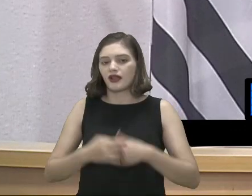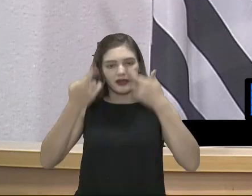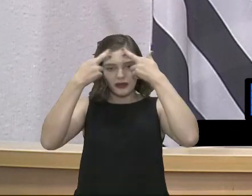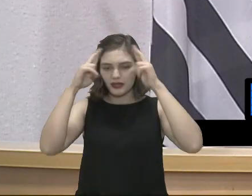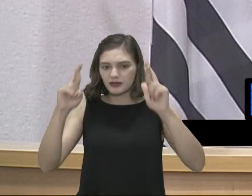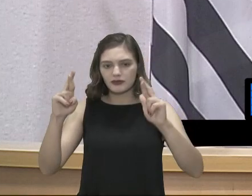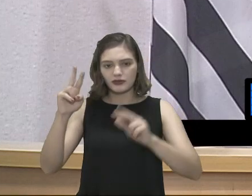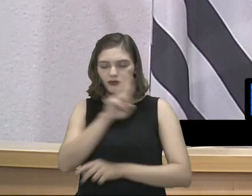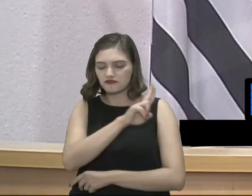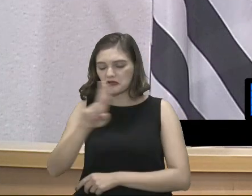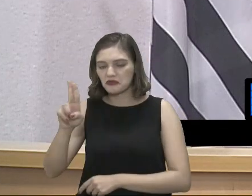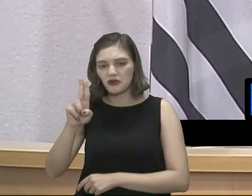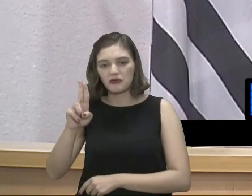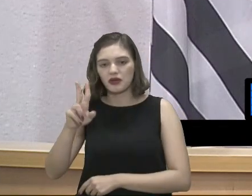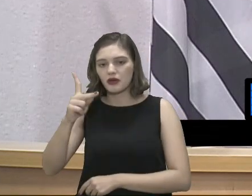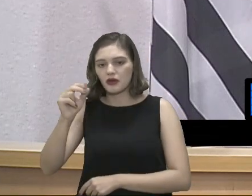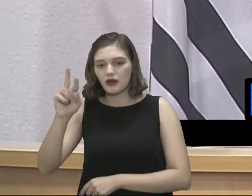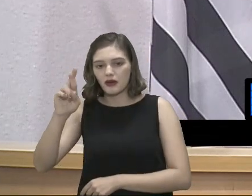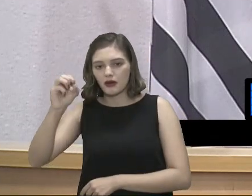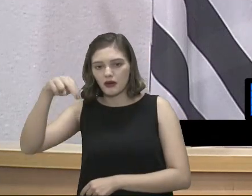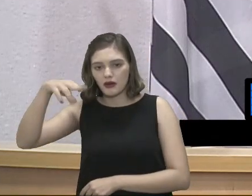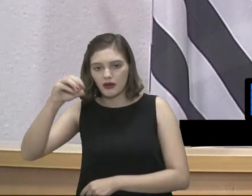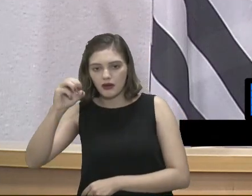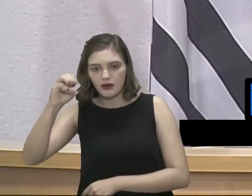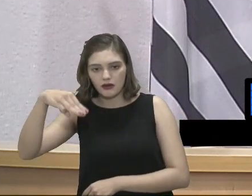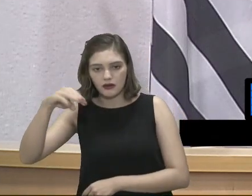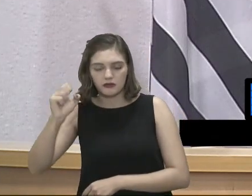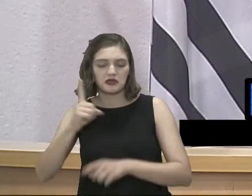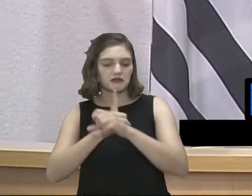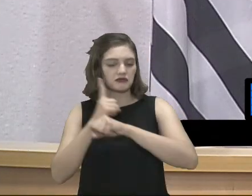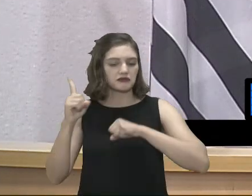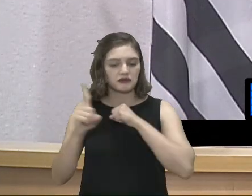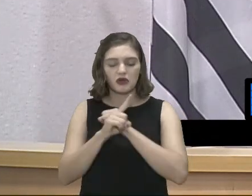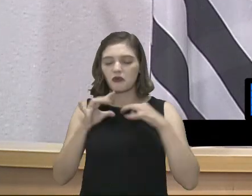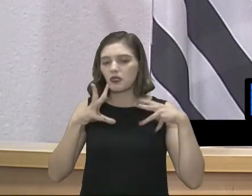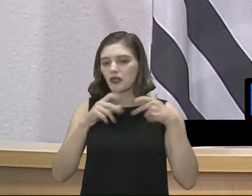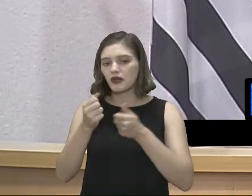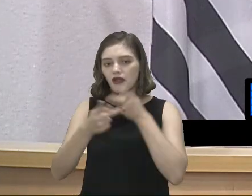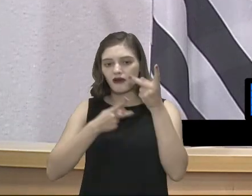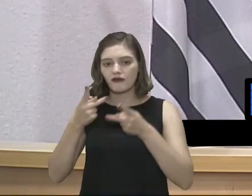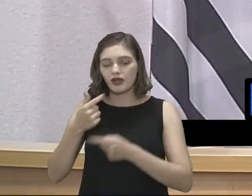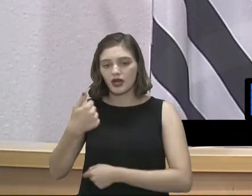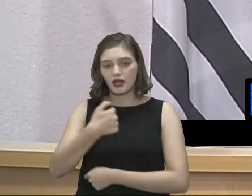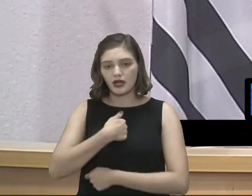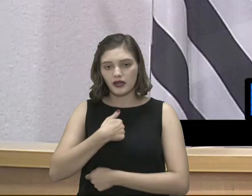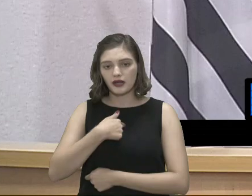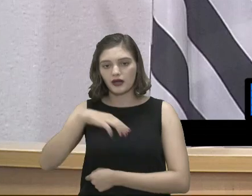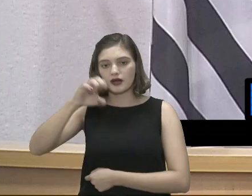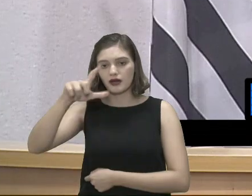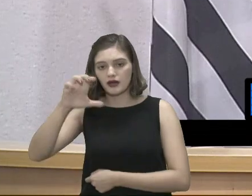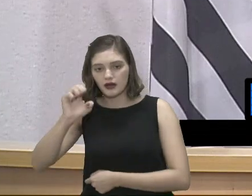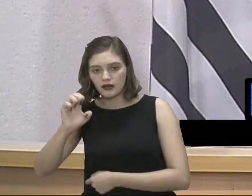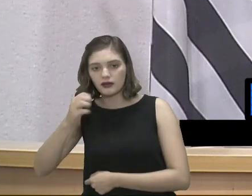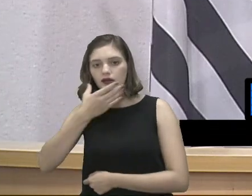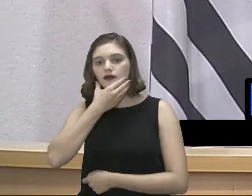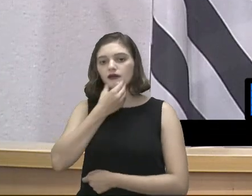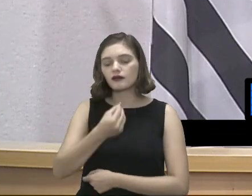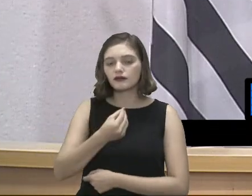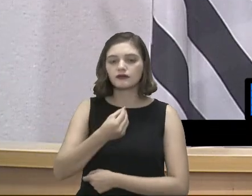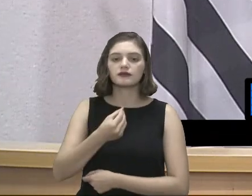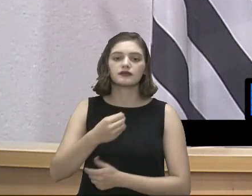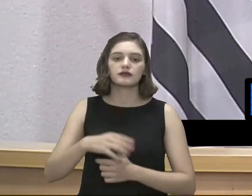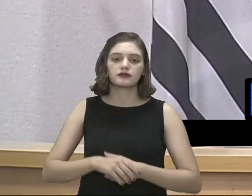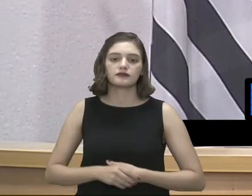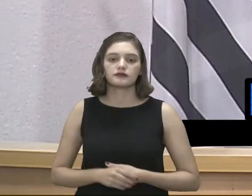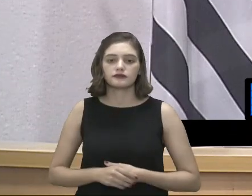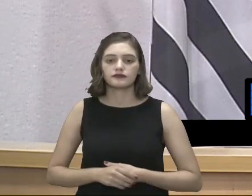em momento algum. Eu que já tenho documento com nome social e tudo. Tudo que ela falava referindo-se a mim era no masculino, no final da